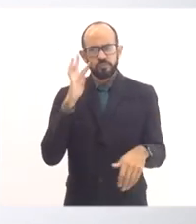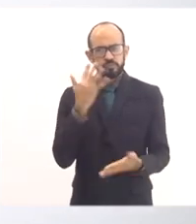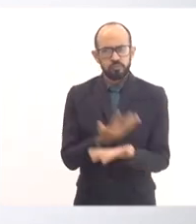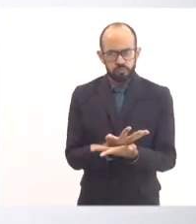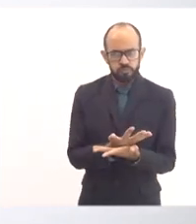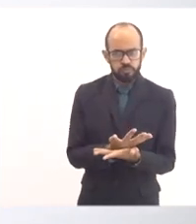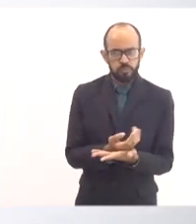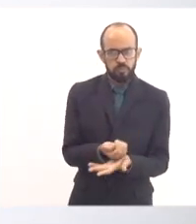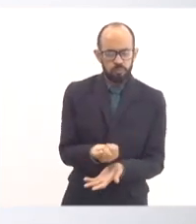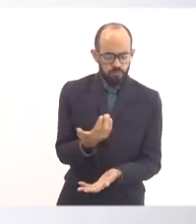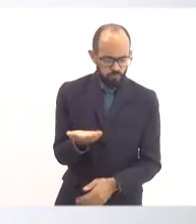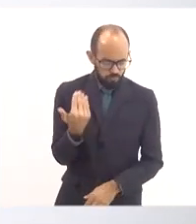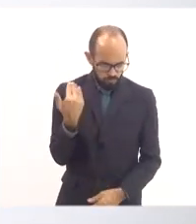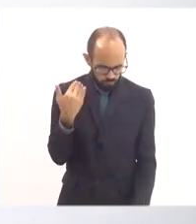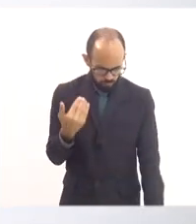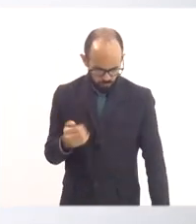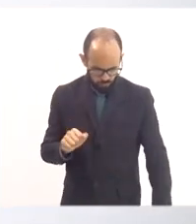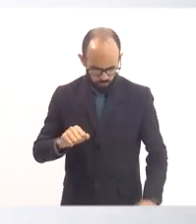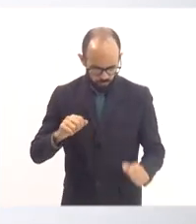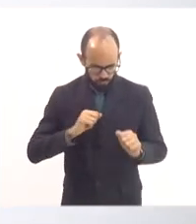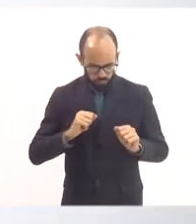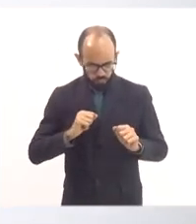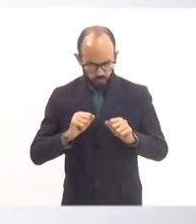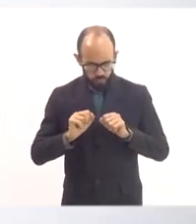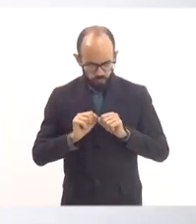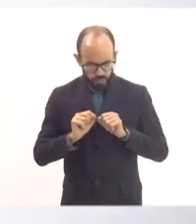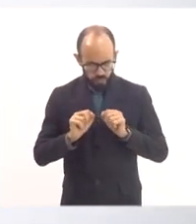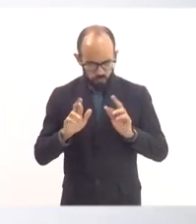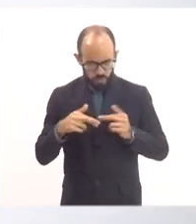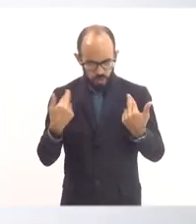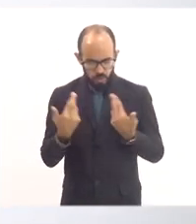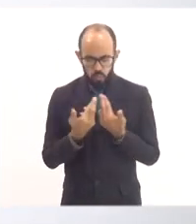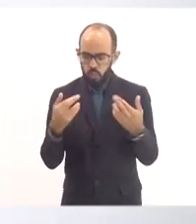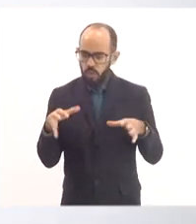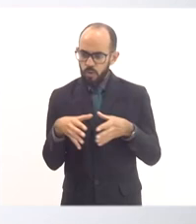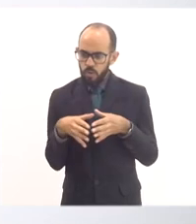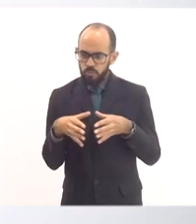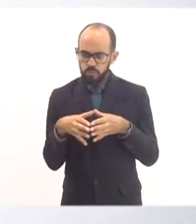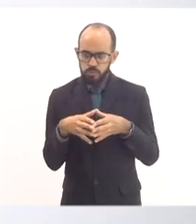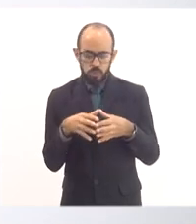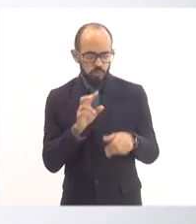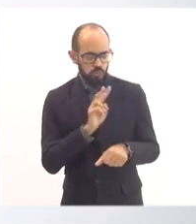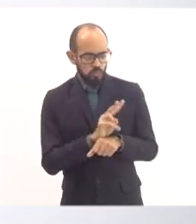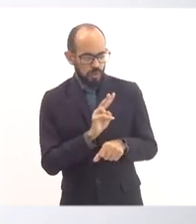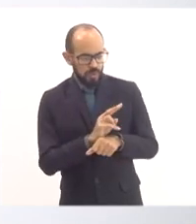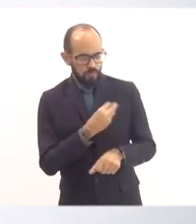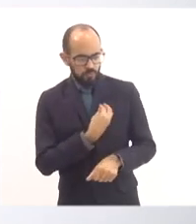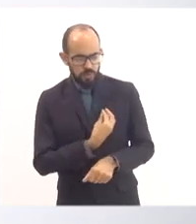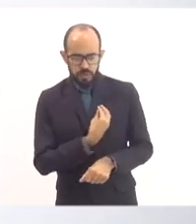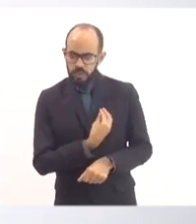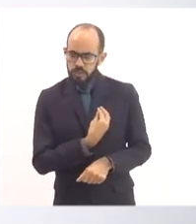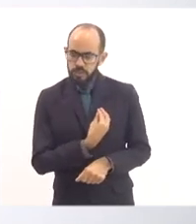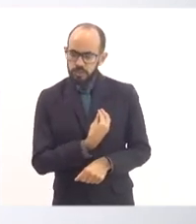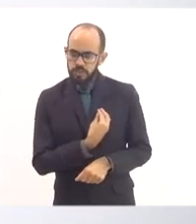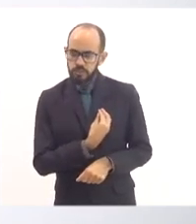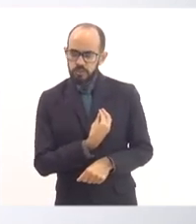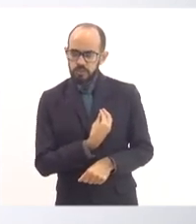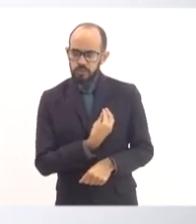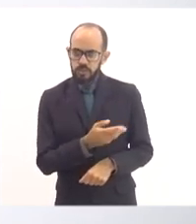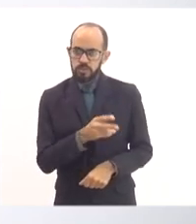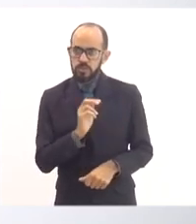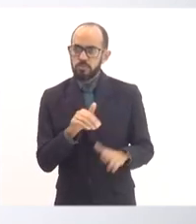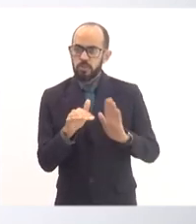reunião recente, um mês atrás, com a comissão dos guarda-vidas, junto com o comandante. Esse processo está